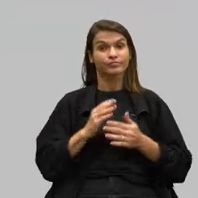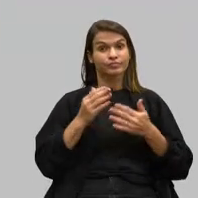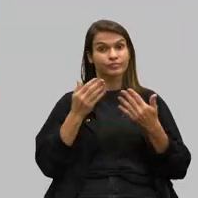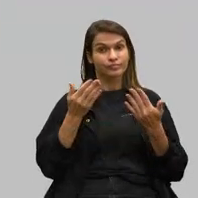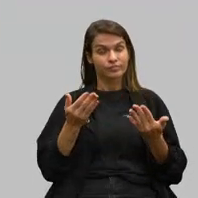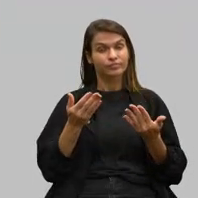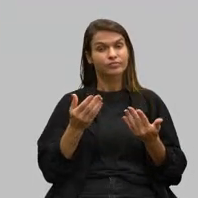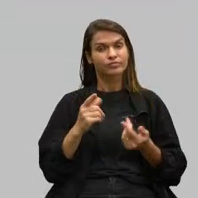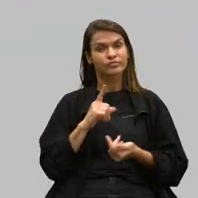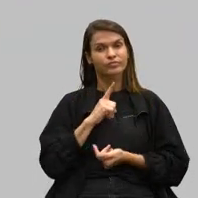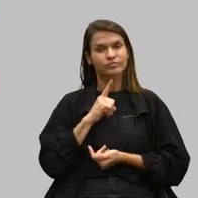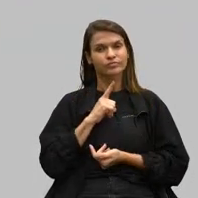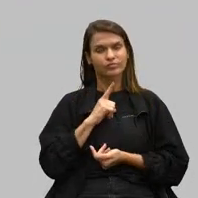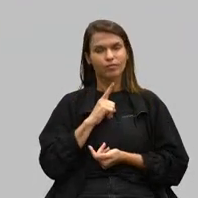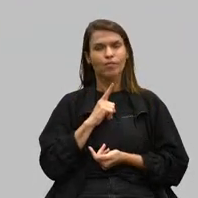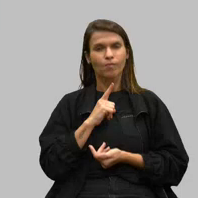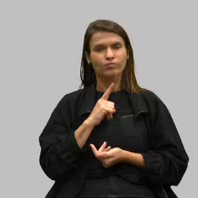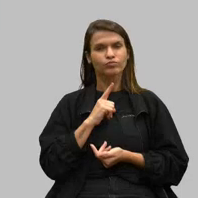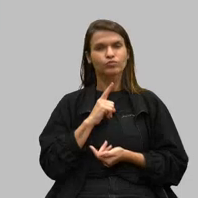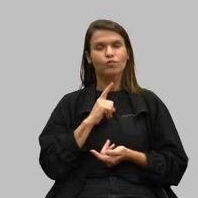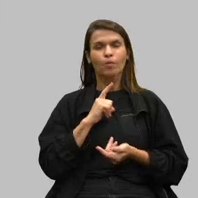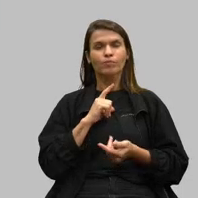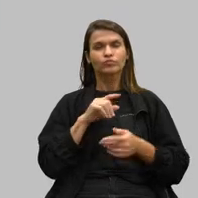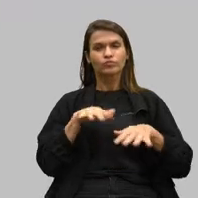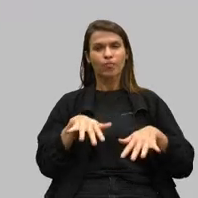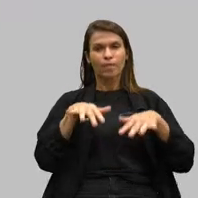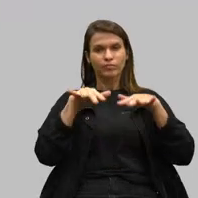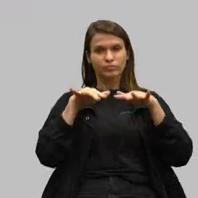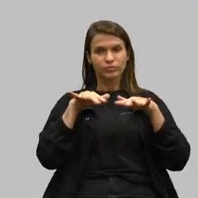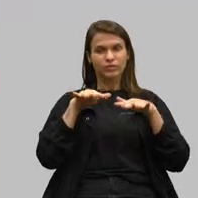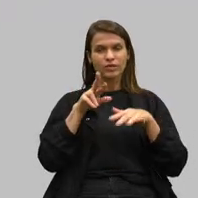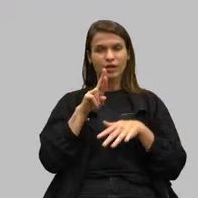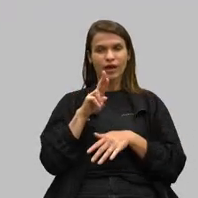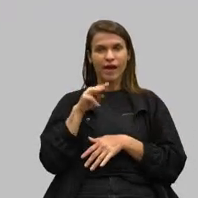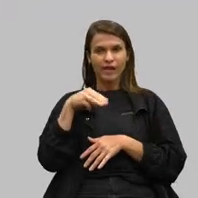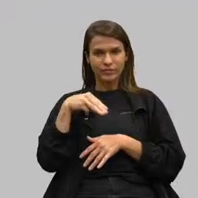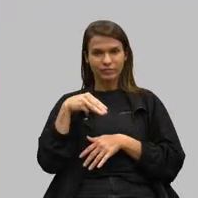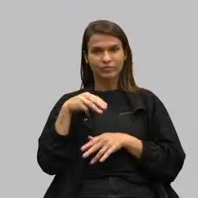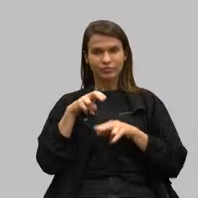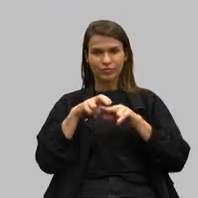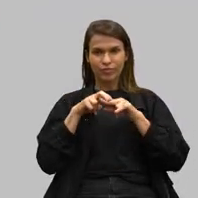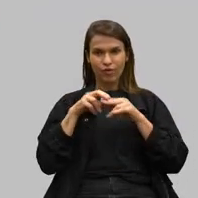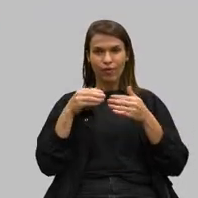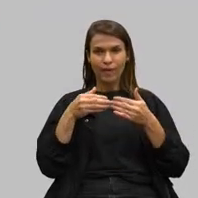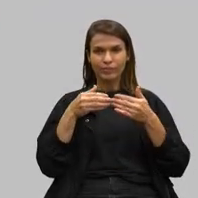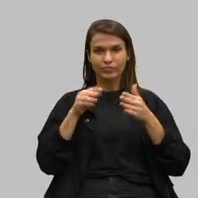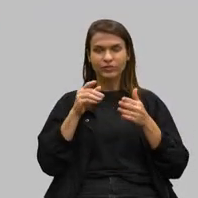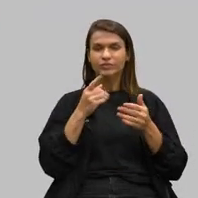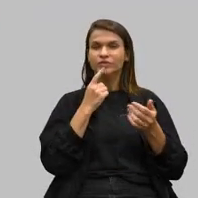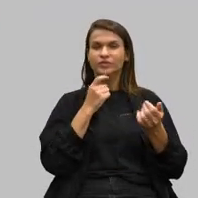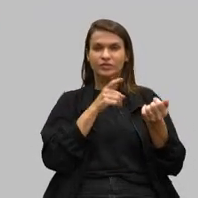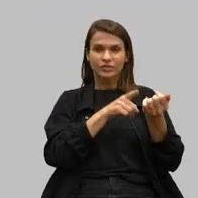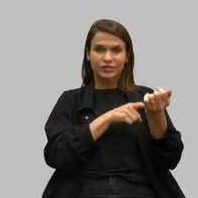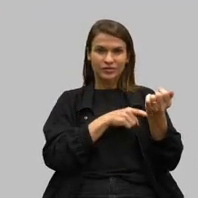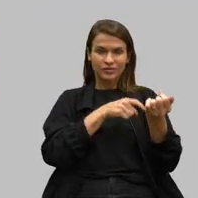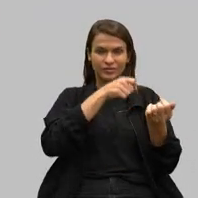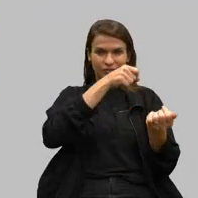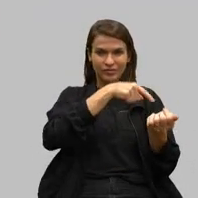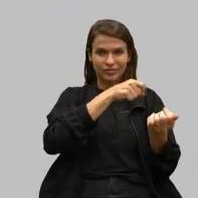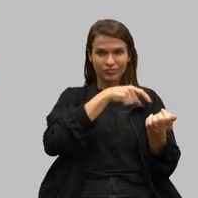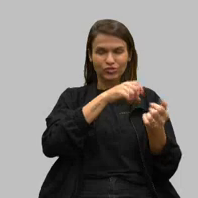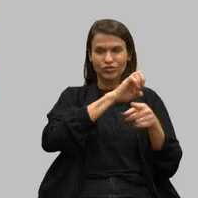eu tenho até uma sindicança no CRM querendo caçar meu registro, porque eu estou abrindo hemodiálise pelo estado afora. Eu acho que eu estou